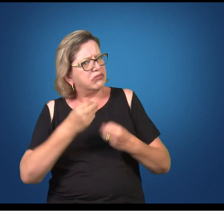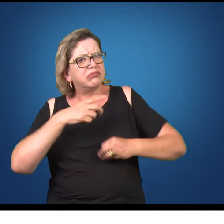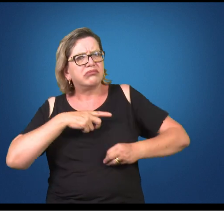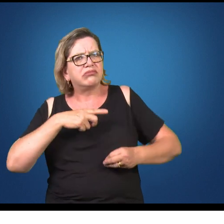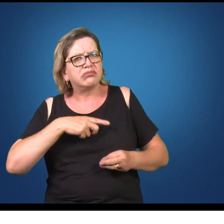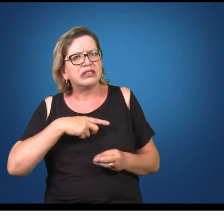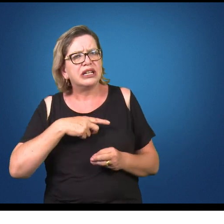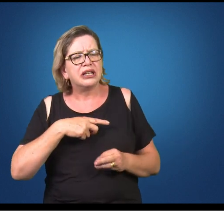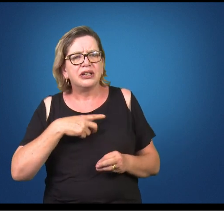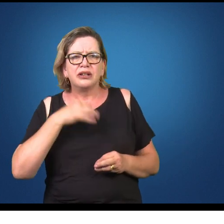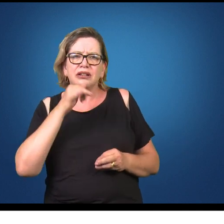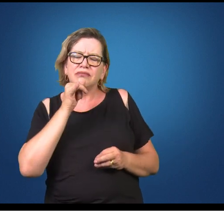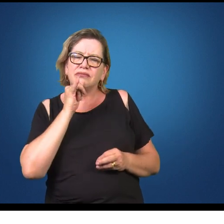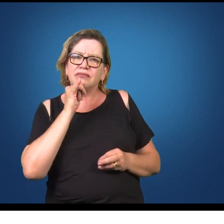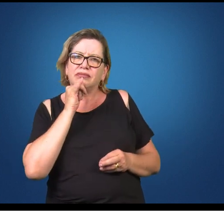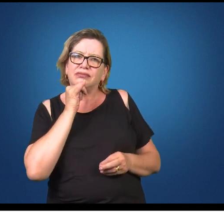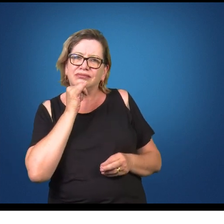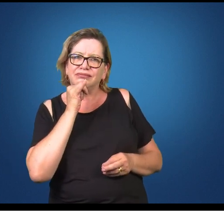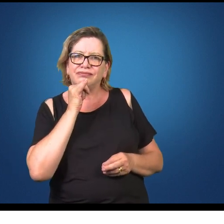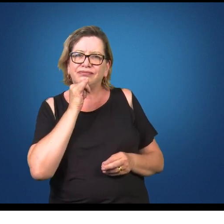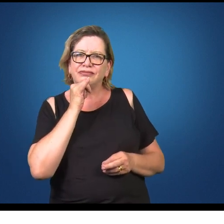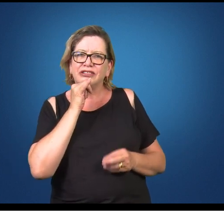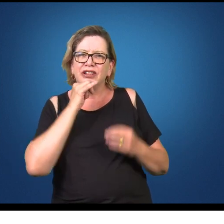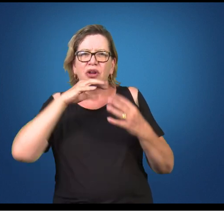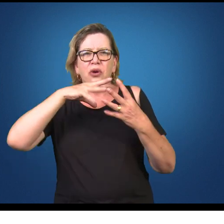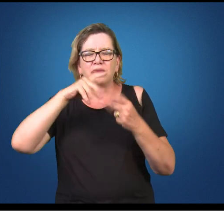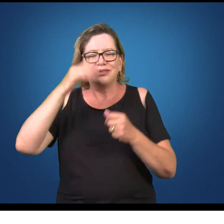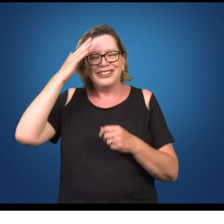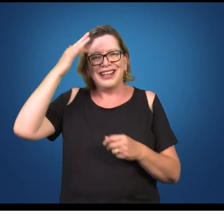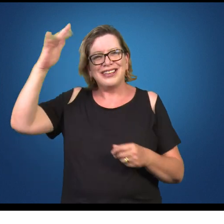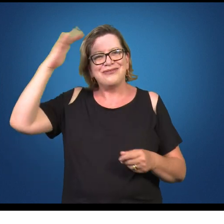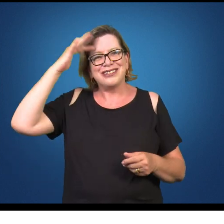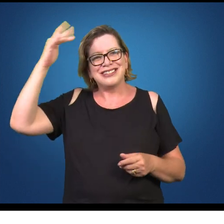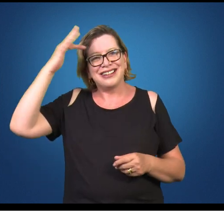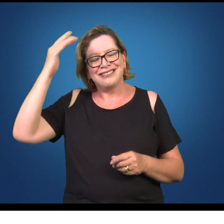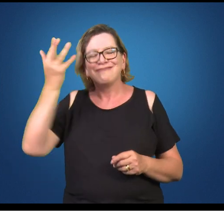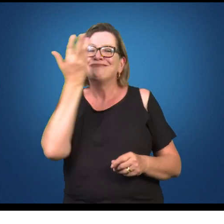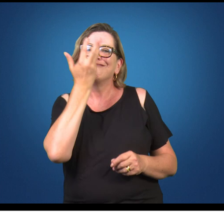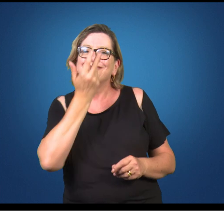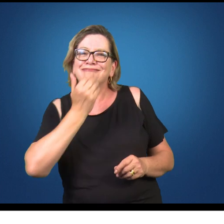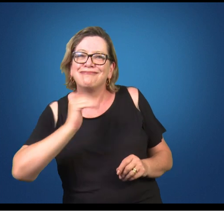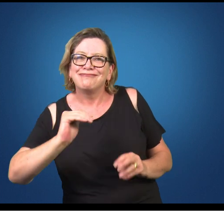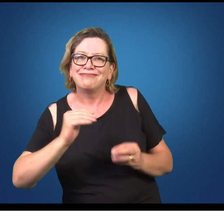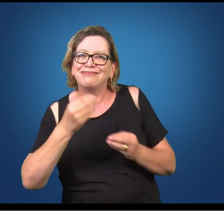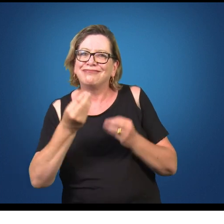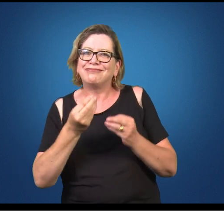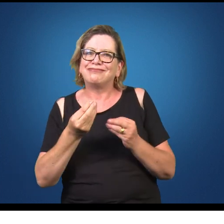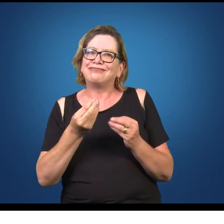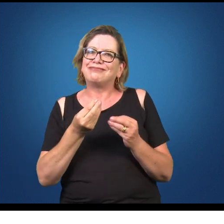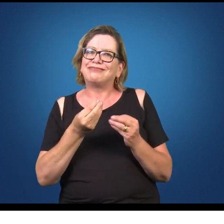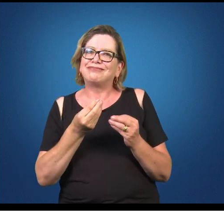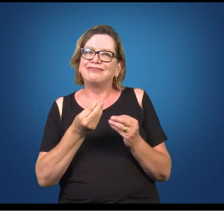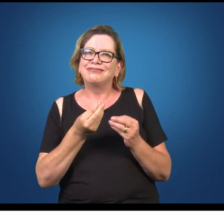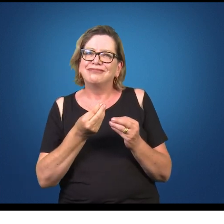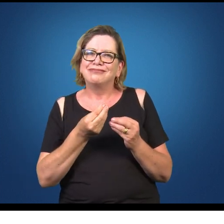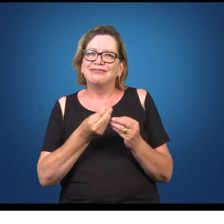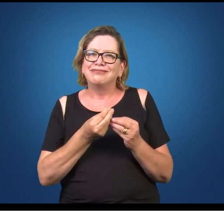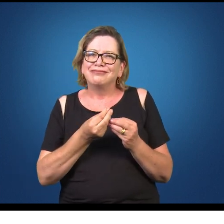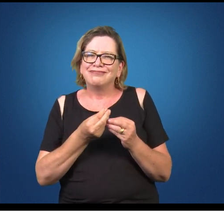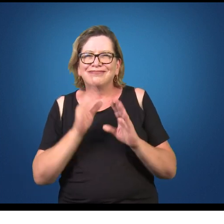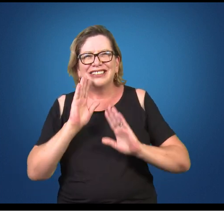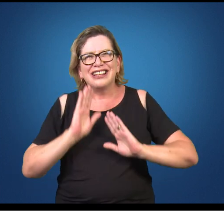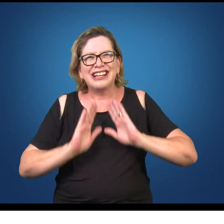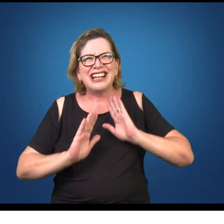Mas, enfim, por exemplo, o mundo do faz de conta, né? Sim. Quando a criança... aí um